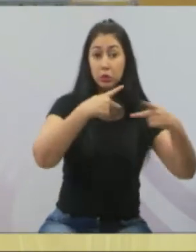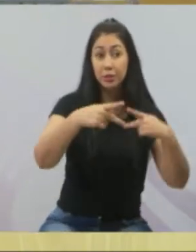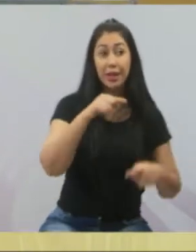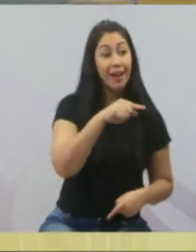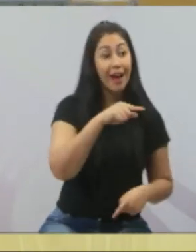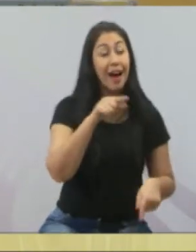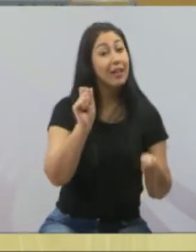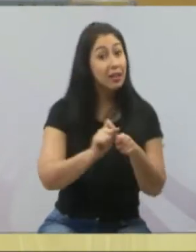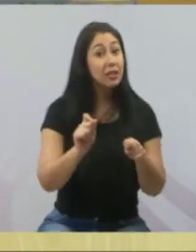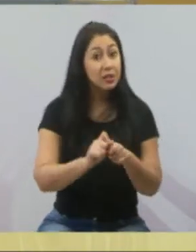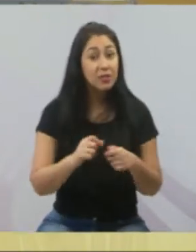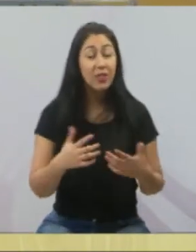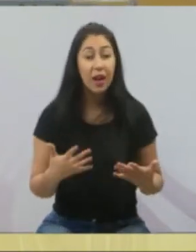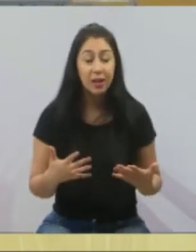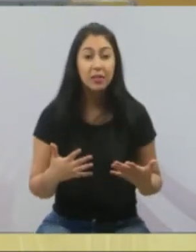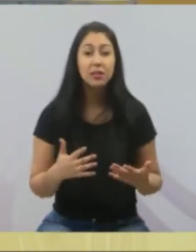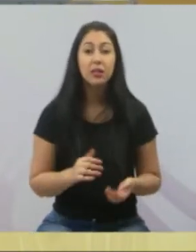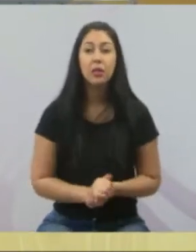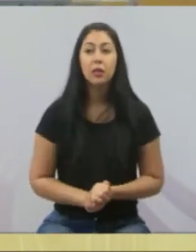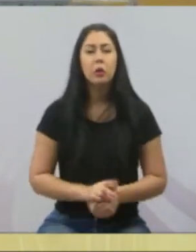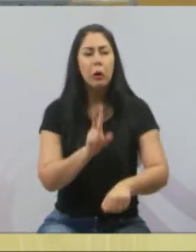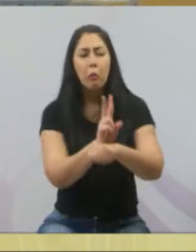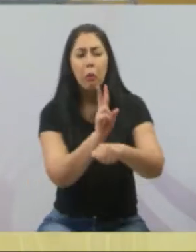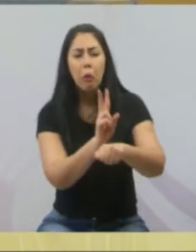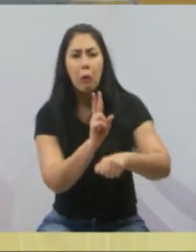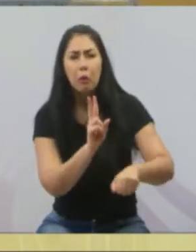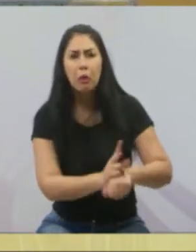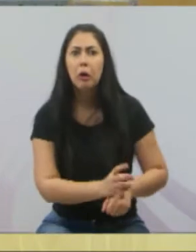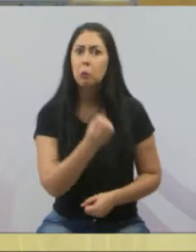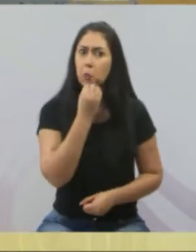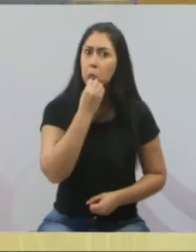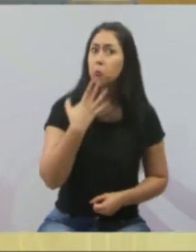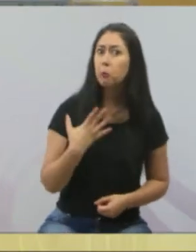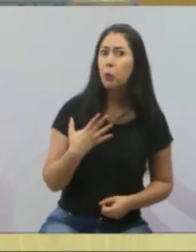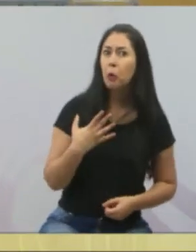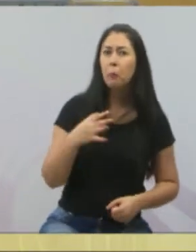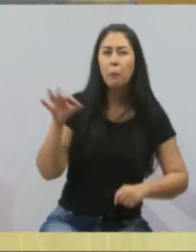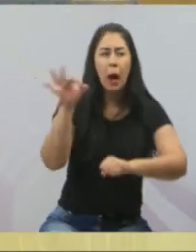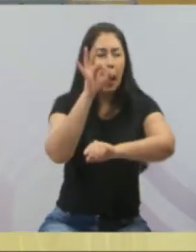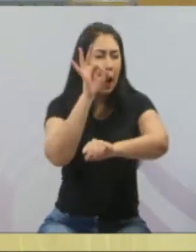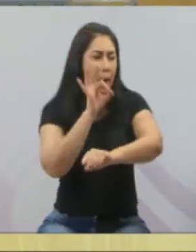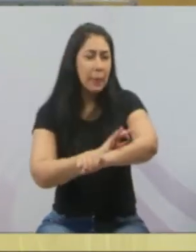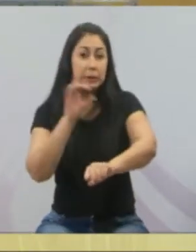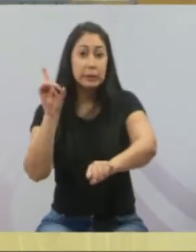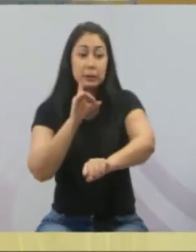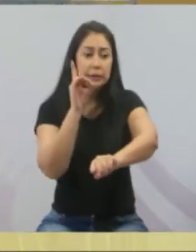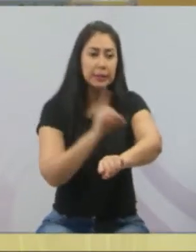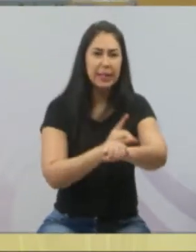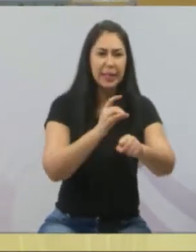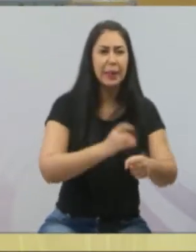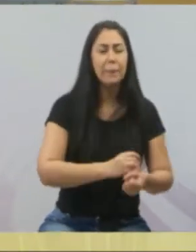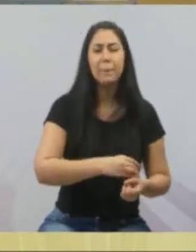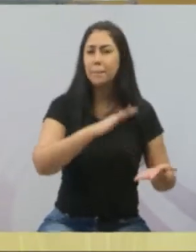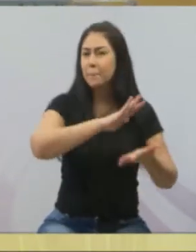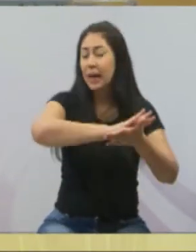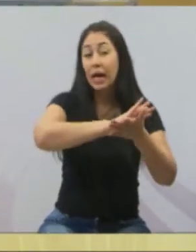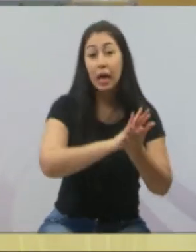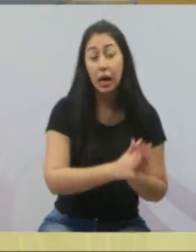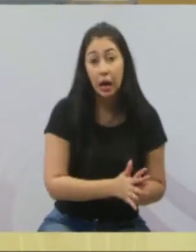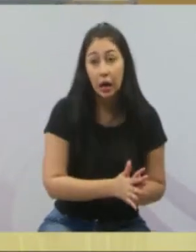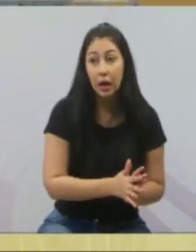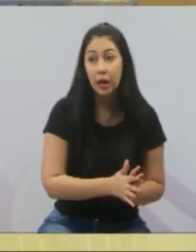Senhor presidente, contribuir com isso, a gente, como falou o Paulinho, está tramitando no Senado, eu acho que nós deveríamos, todos